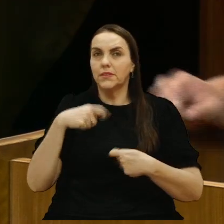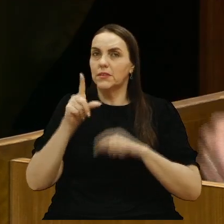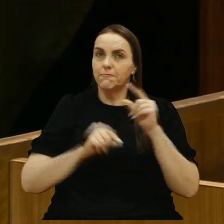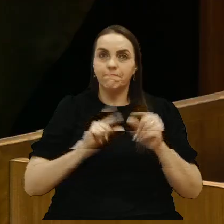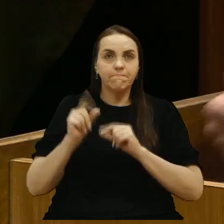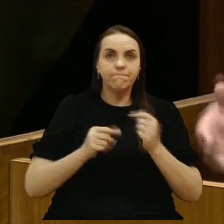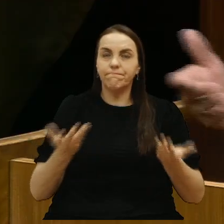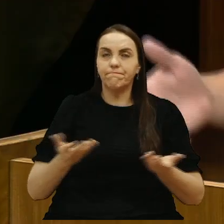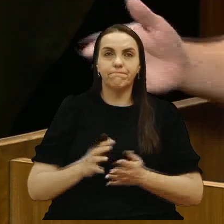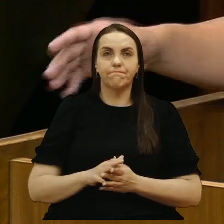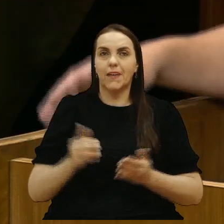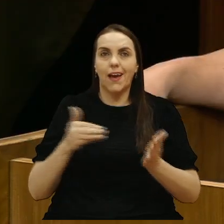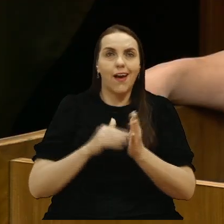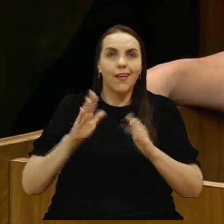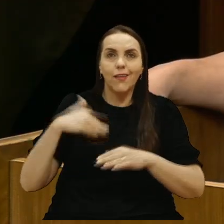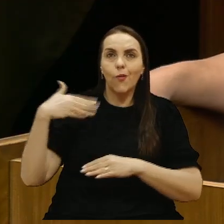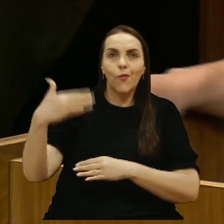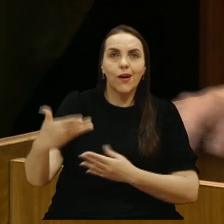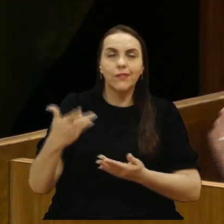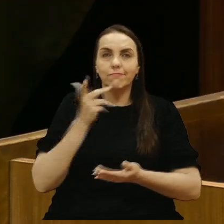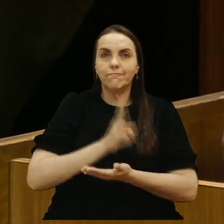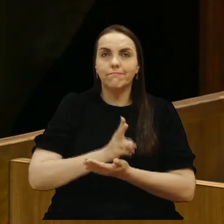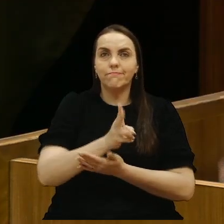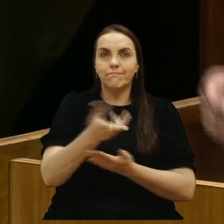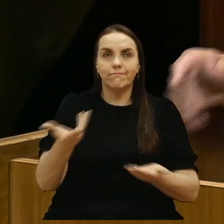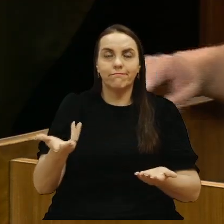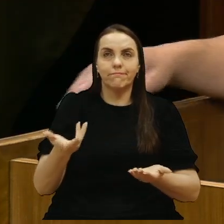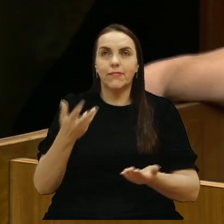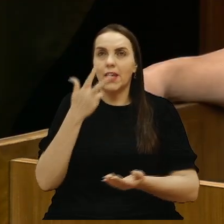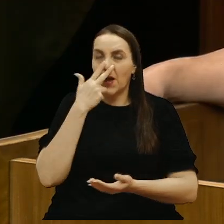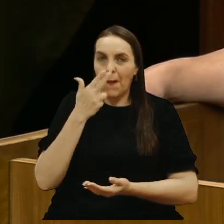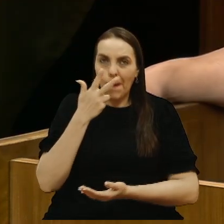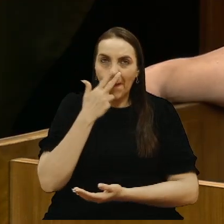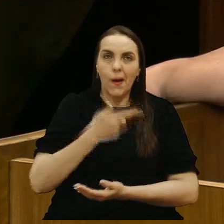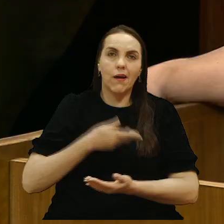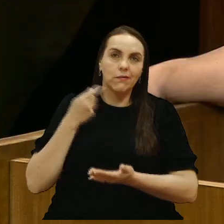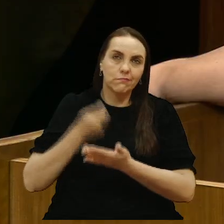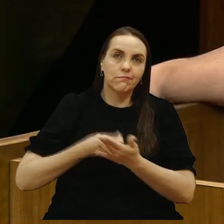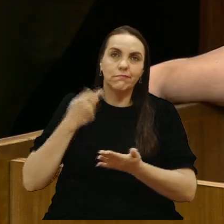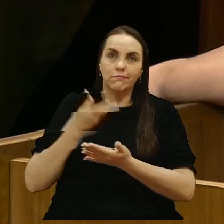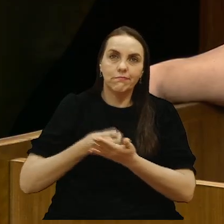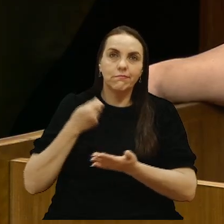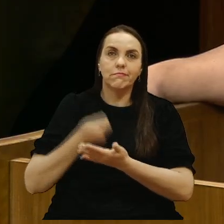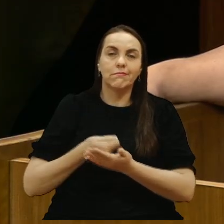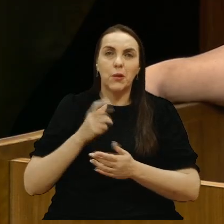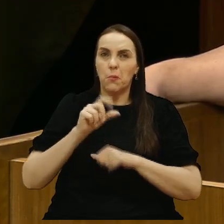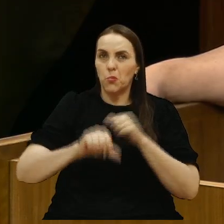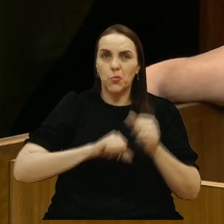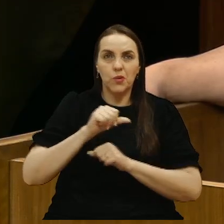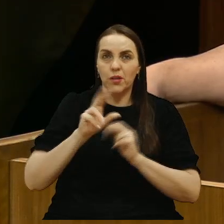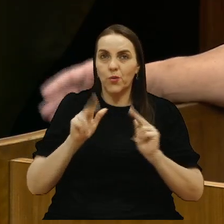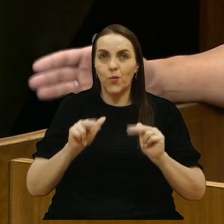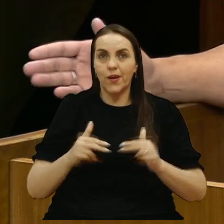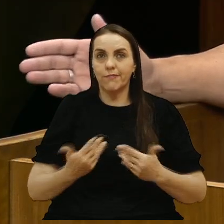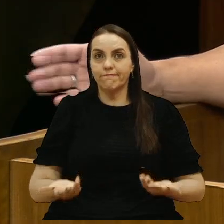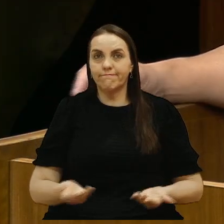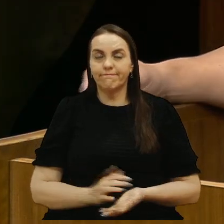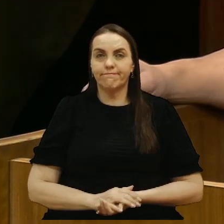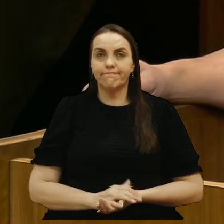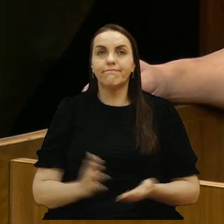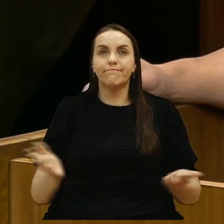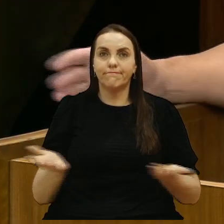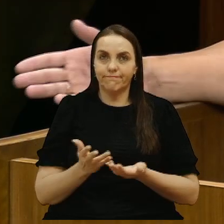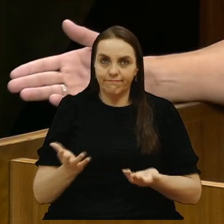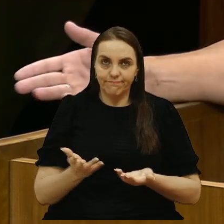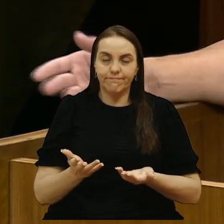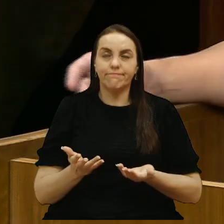isso. Até quando nós vamos continuar com essa mesma levada de sempre e nunca vai ter mudanças daí? Então, hoje